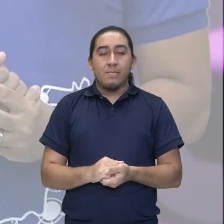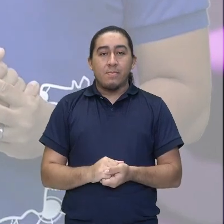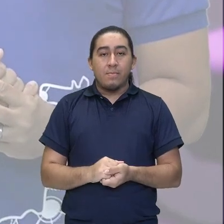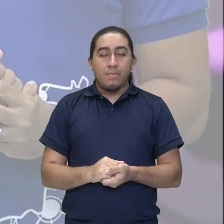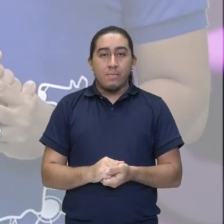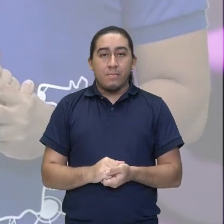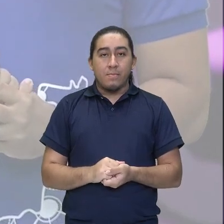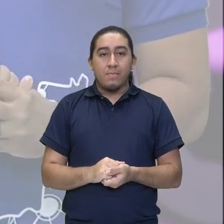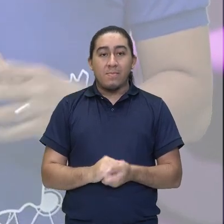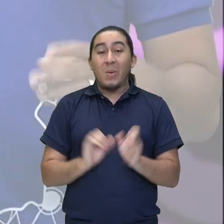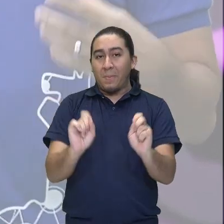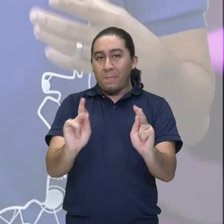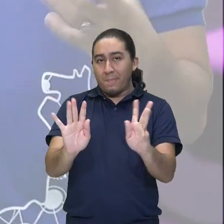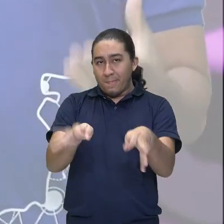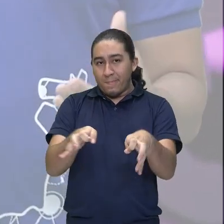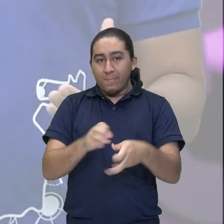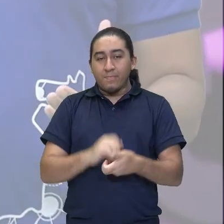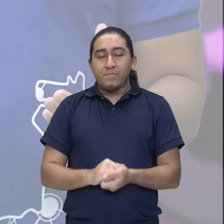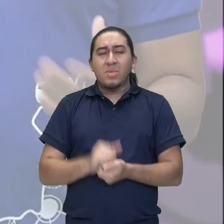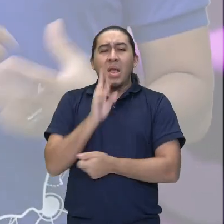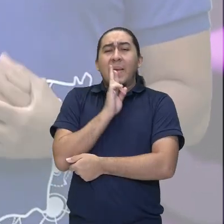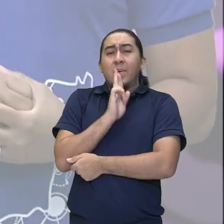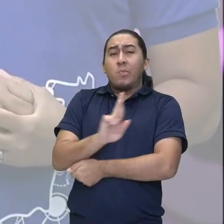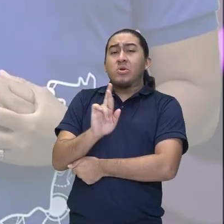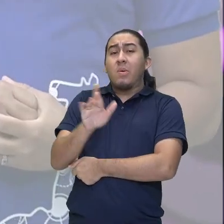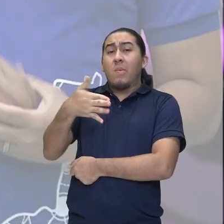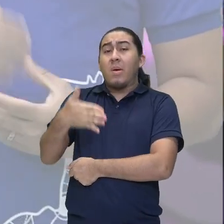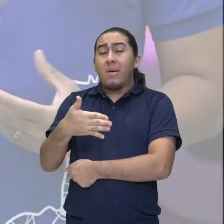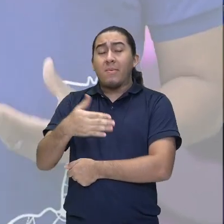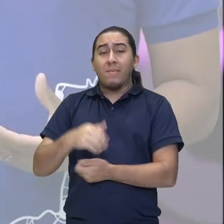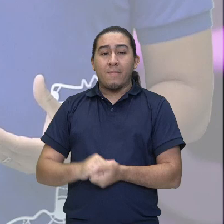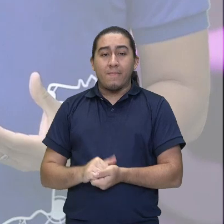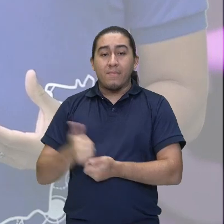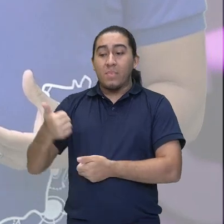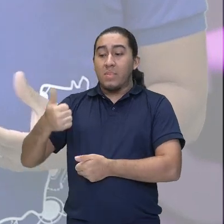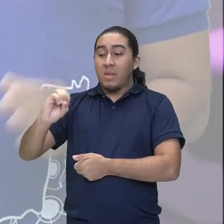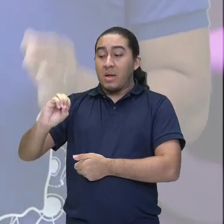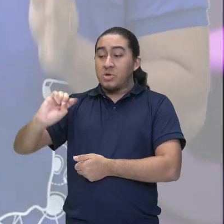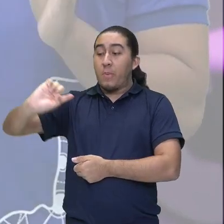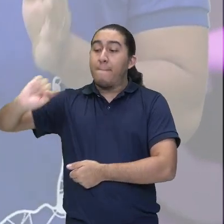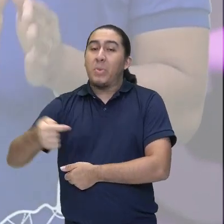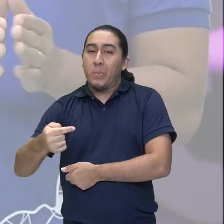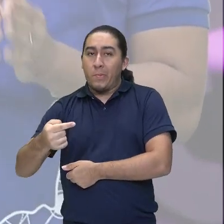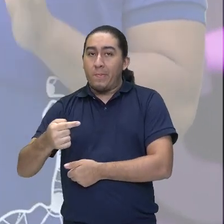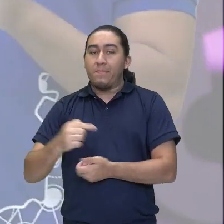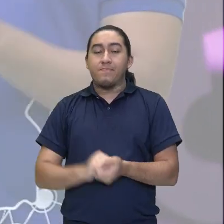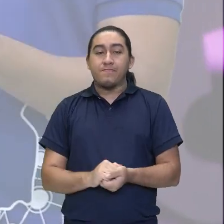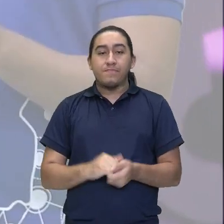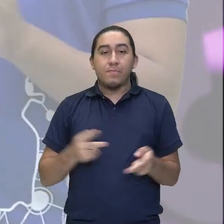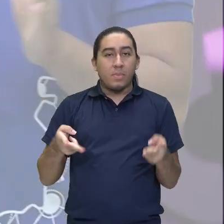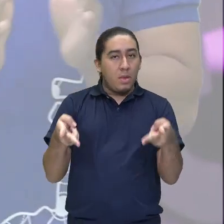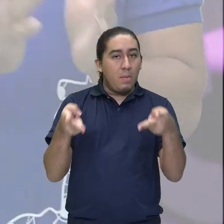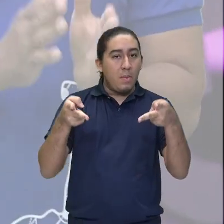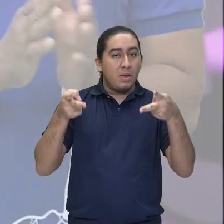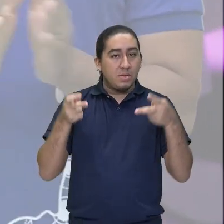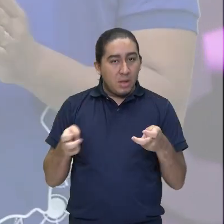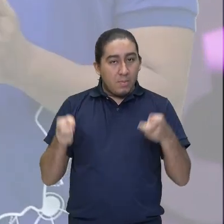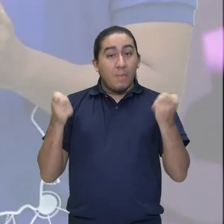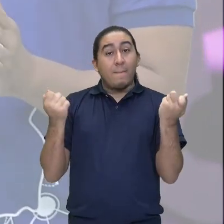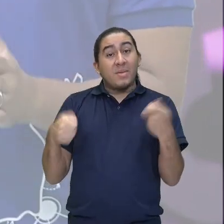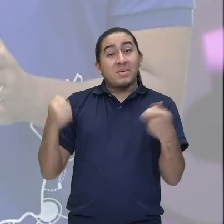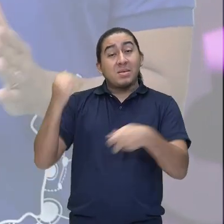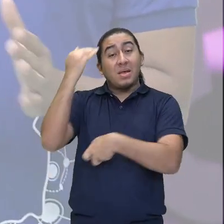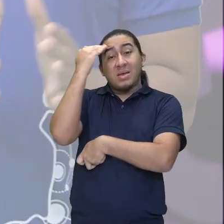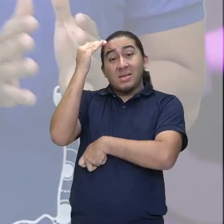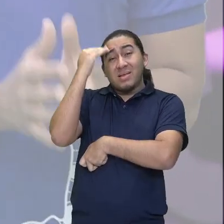potência. Beleza? E o resultado disso é quanto? 10.000. Então, observe que eu preciso